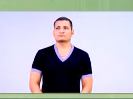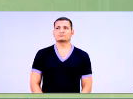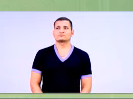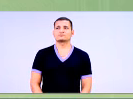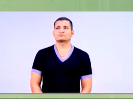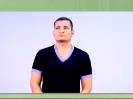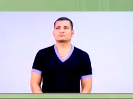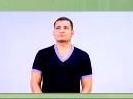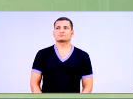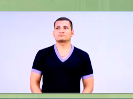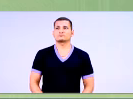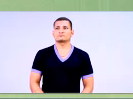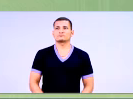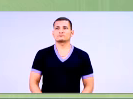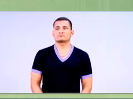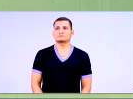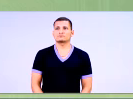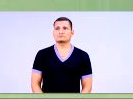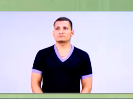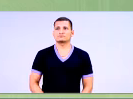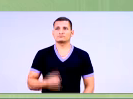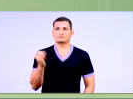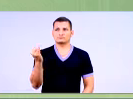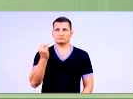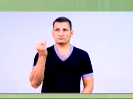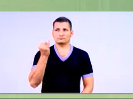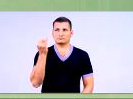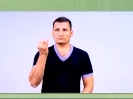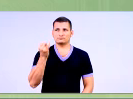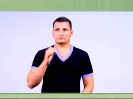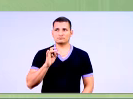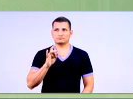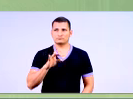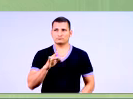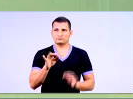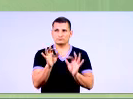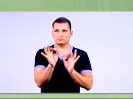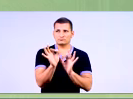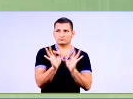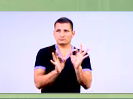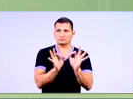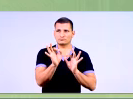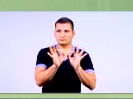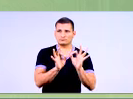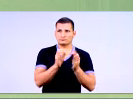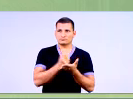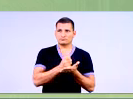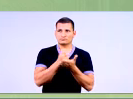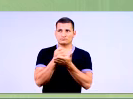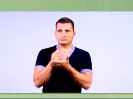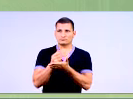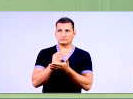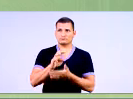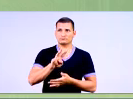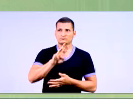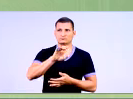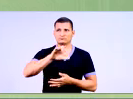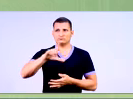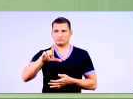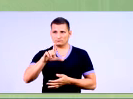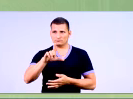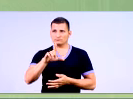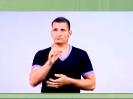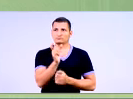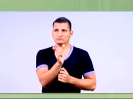PC. O importante é só ajustar o auxiliar will com a partícula not,